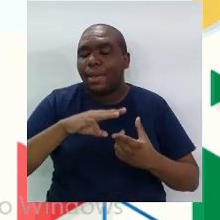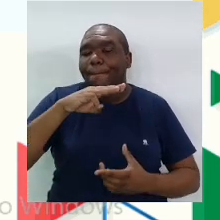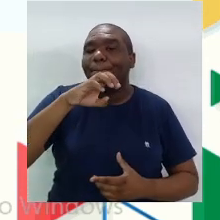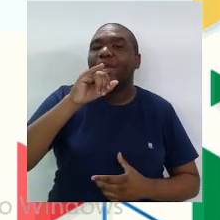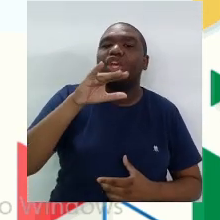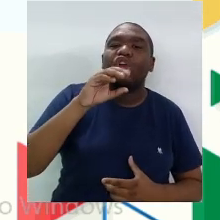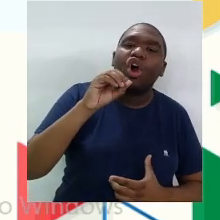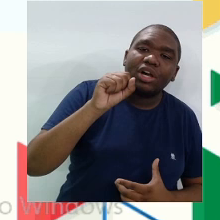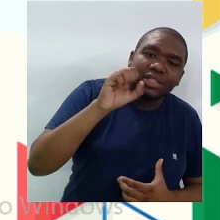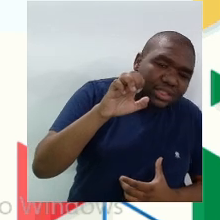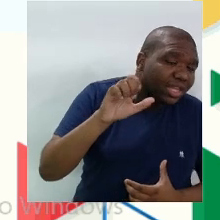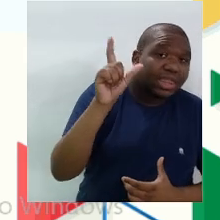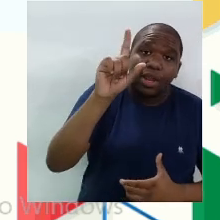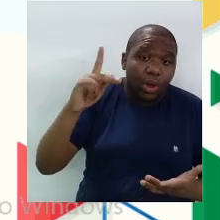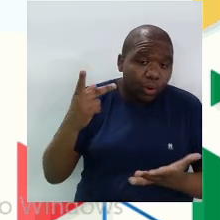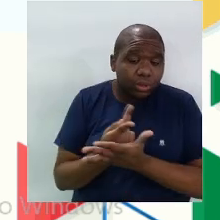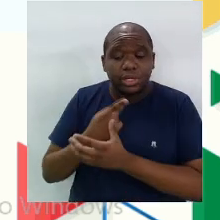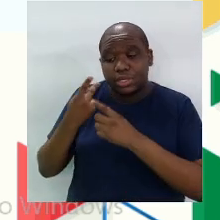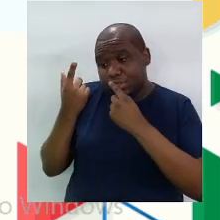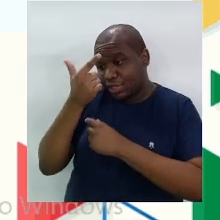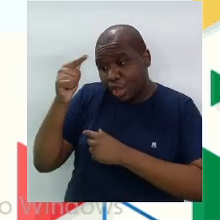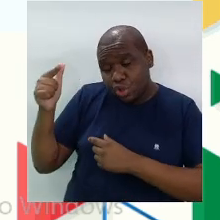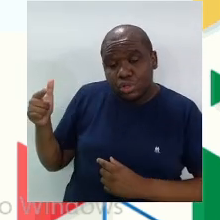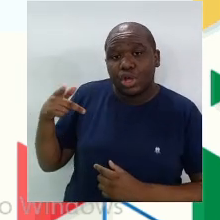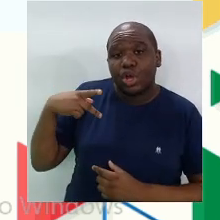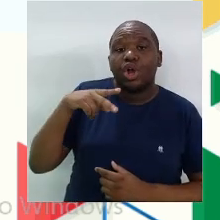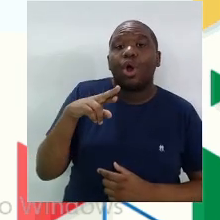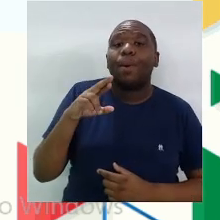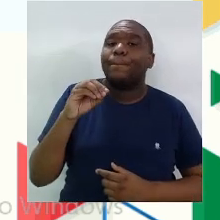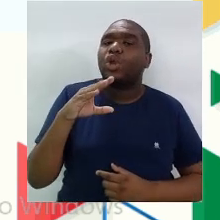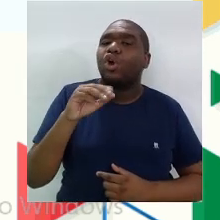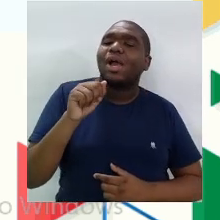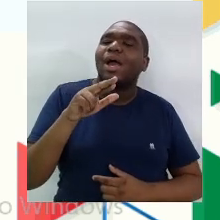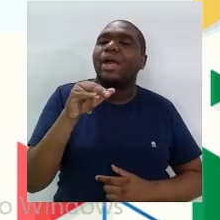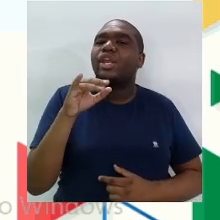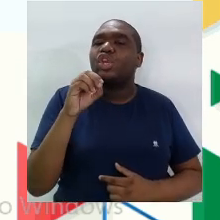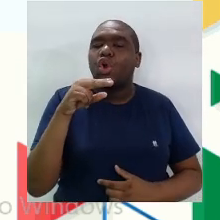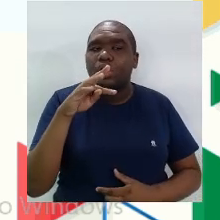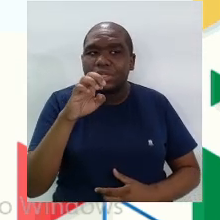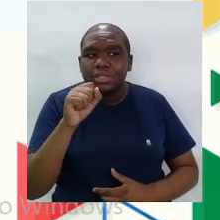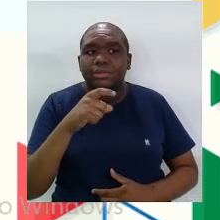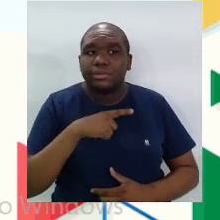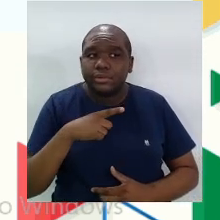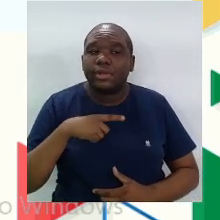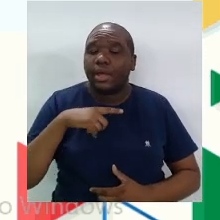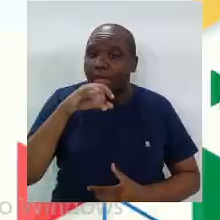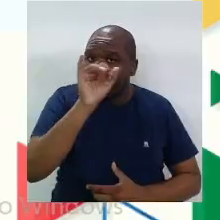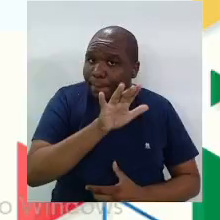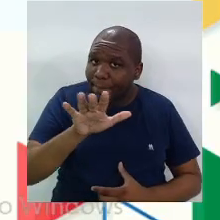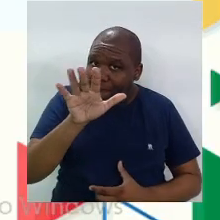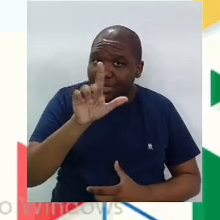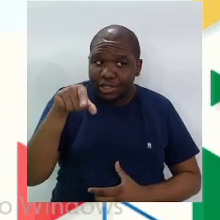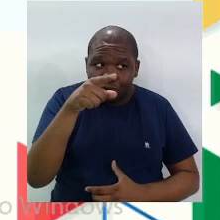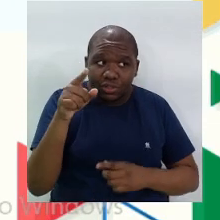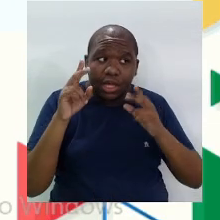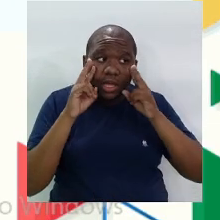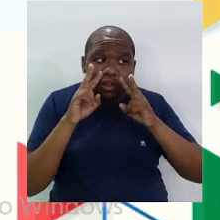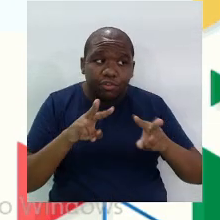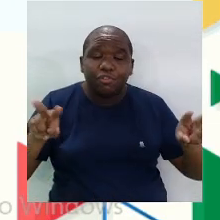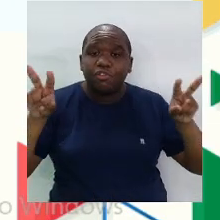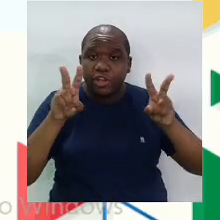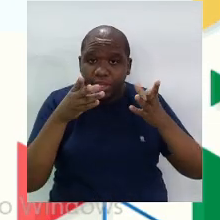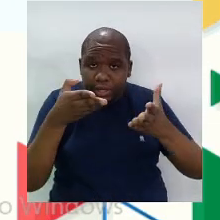ocorrer em células procariontes. Aí eu tenho uma imagem que eu gostaria que vocês observassem aí na telinha da